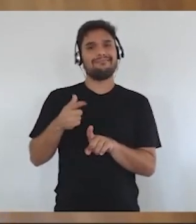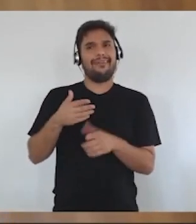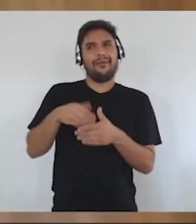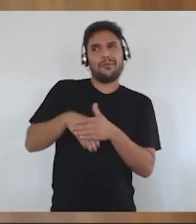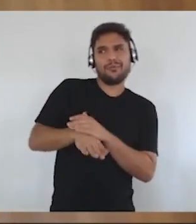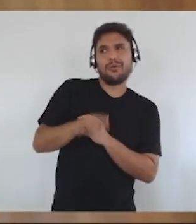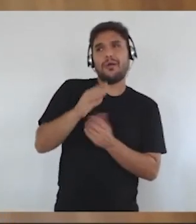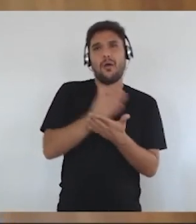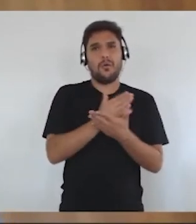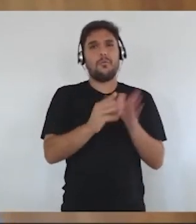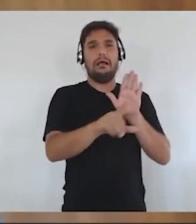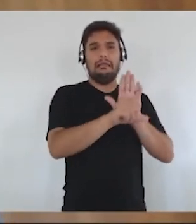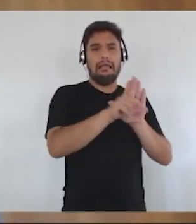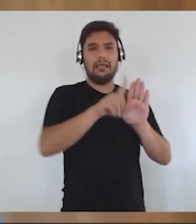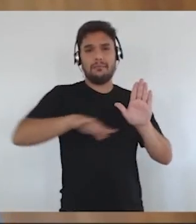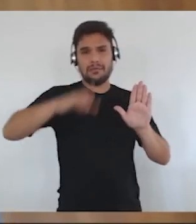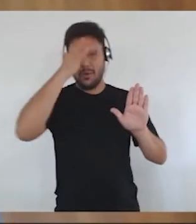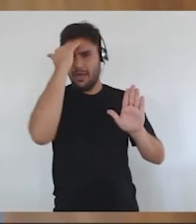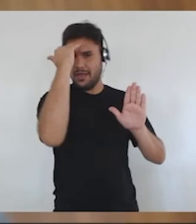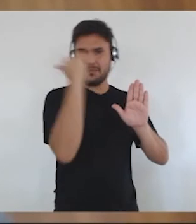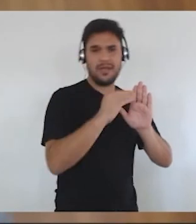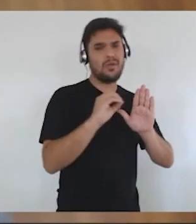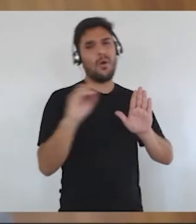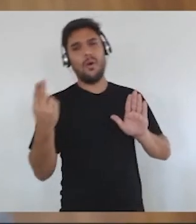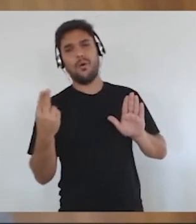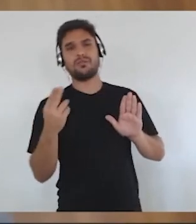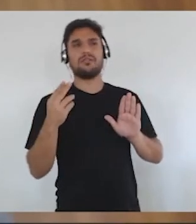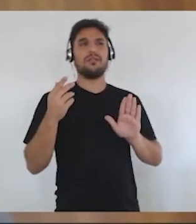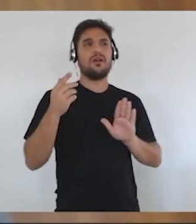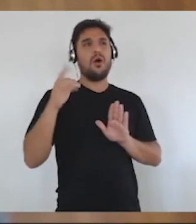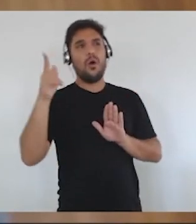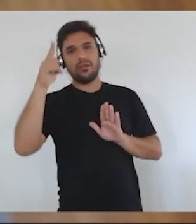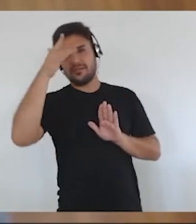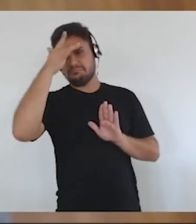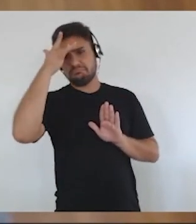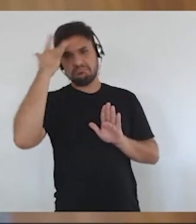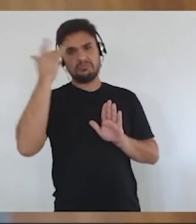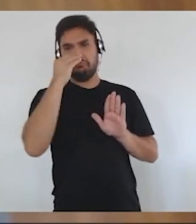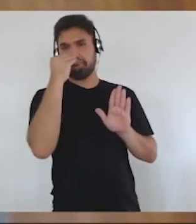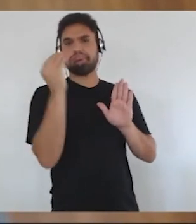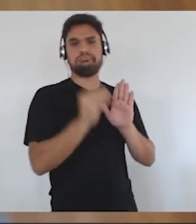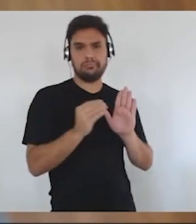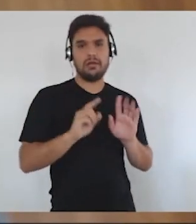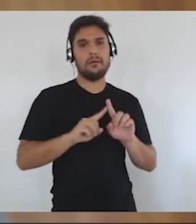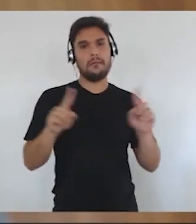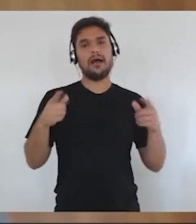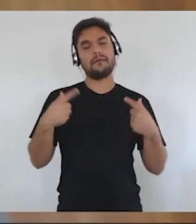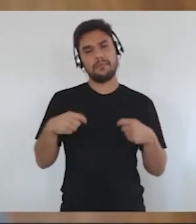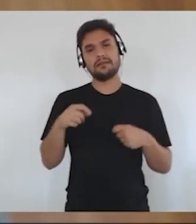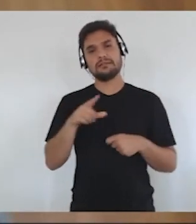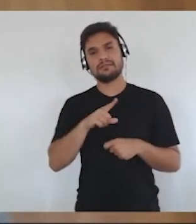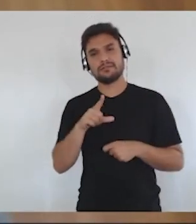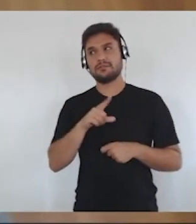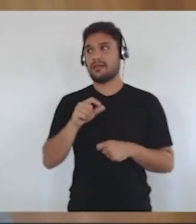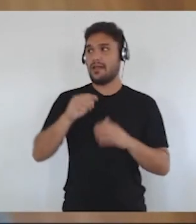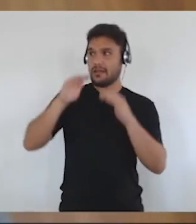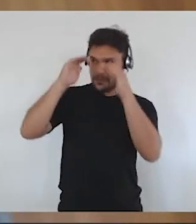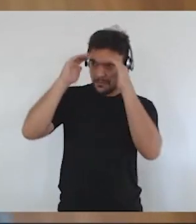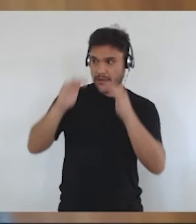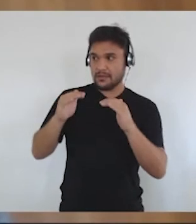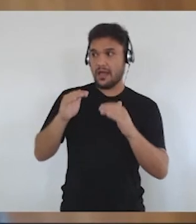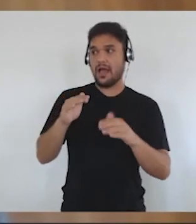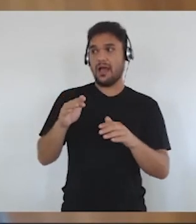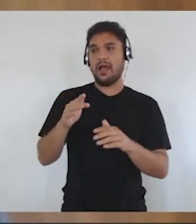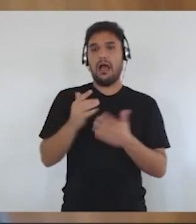que não pega, isso é muito grave, né? Mas essa é uma lei que vem a calhar necessária para tutelar aquilo que é muito além